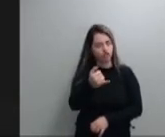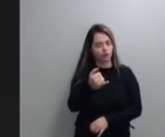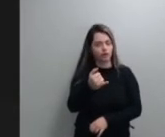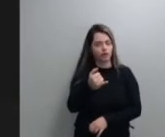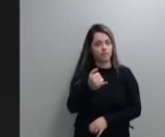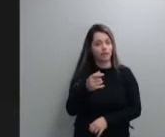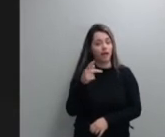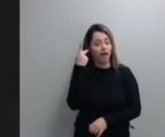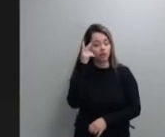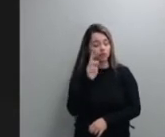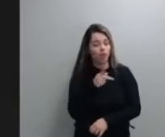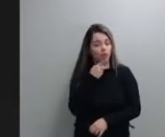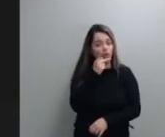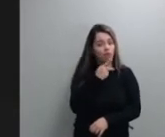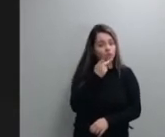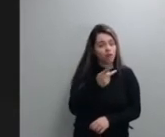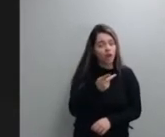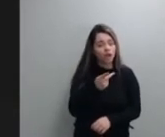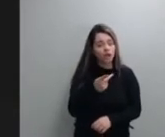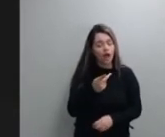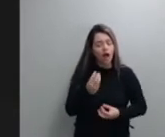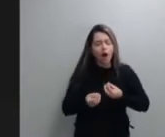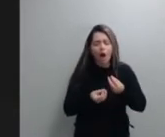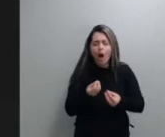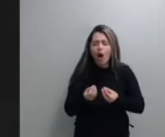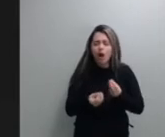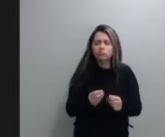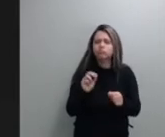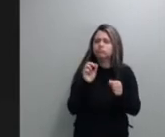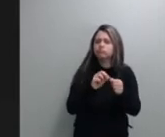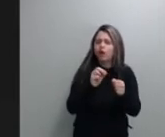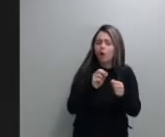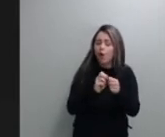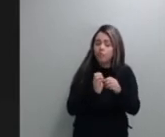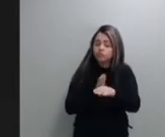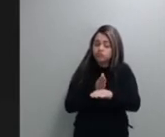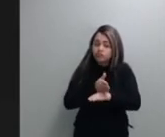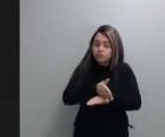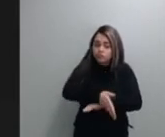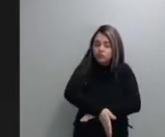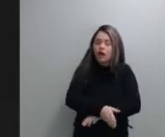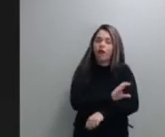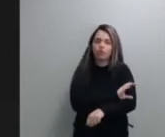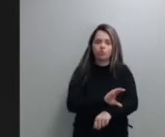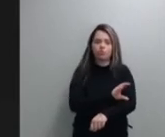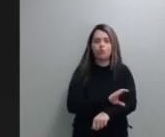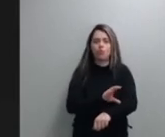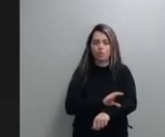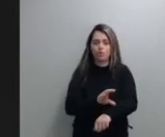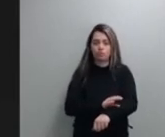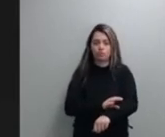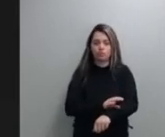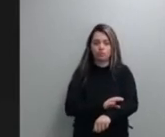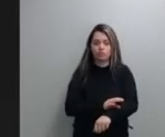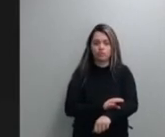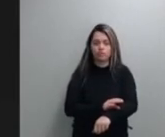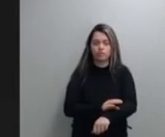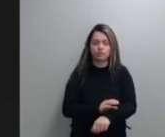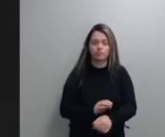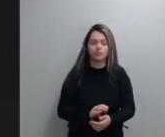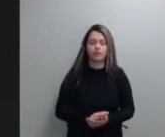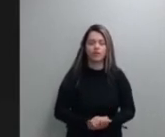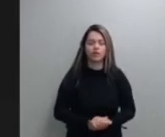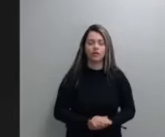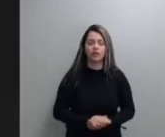primeiro pronunciamento do Conselho Nacional de Justiça, se estabeleceu que não caberia a ele, Conselho Nacional de